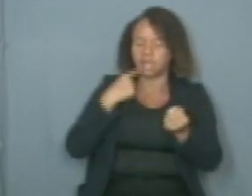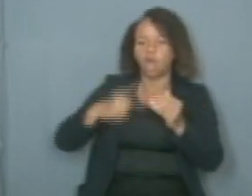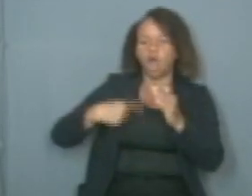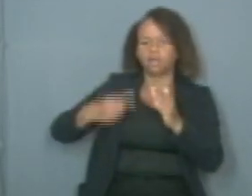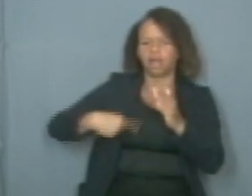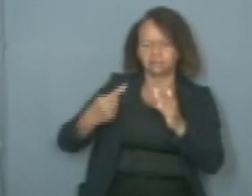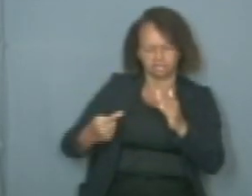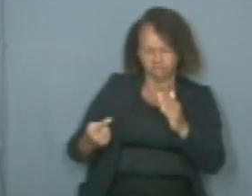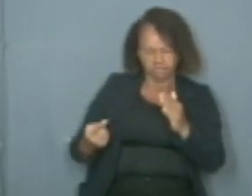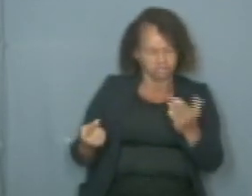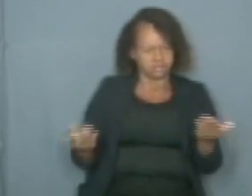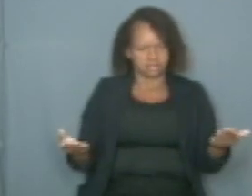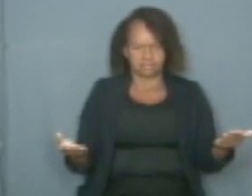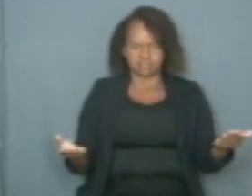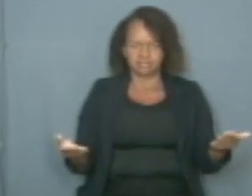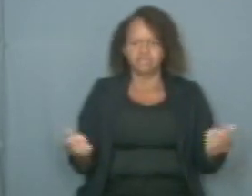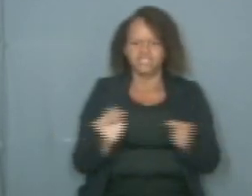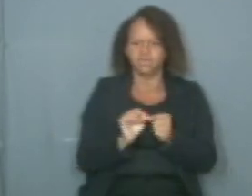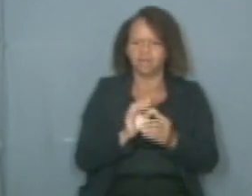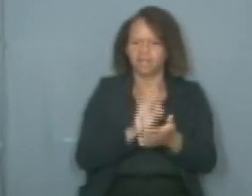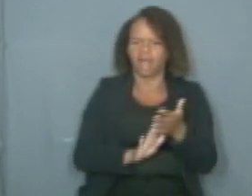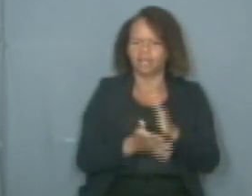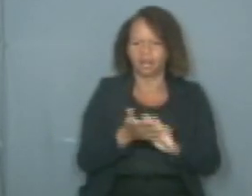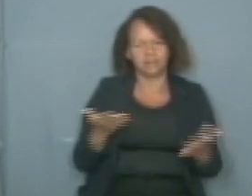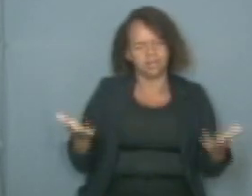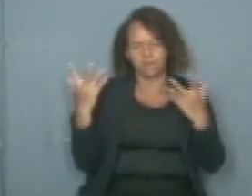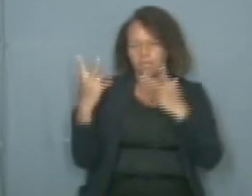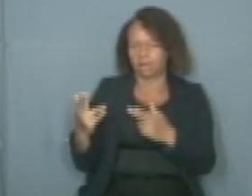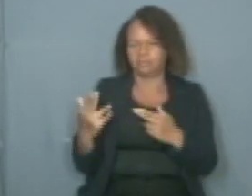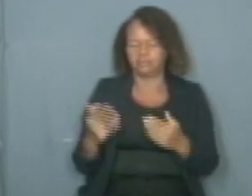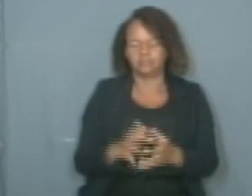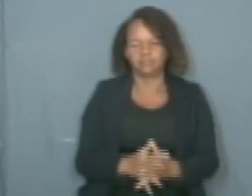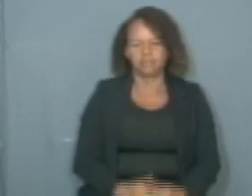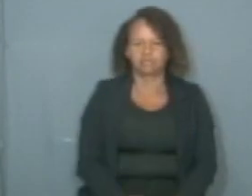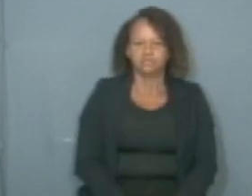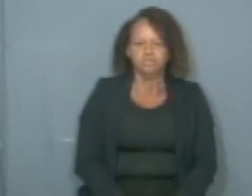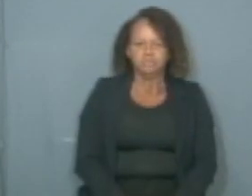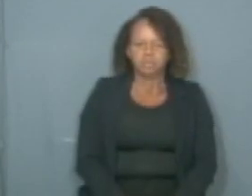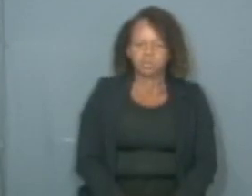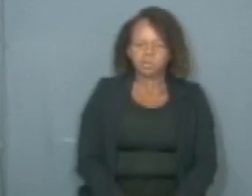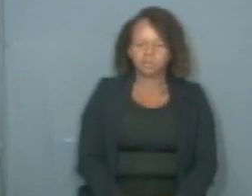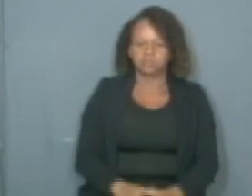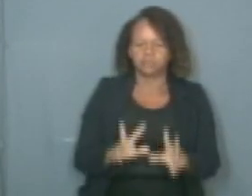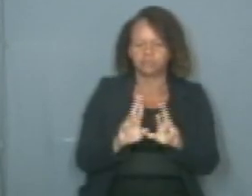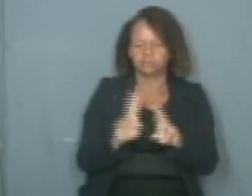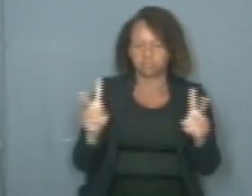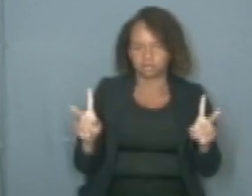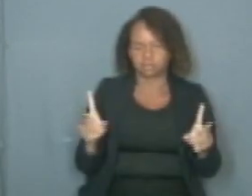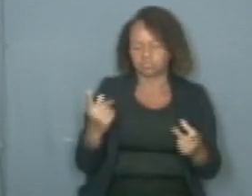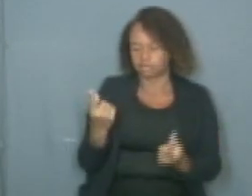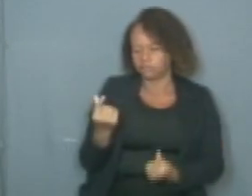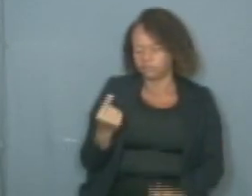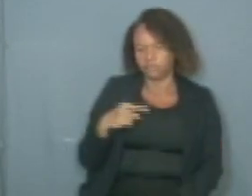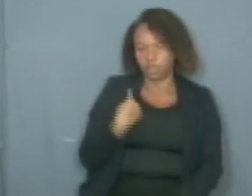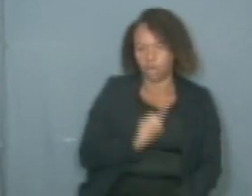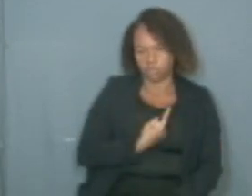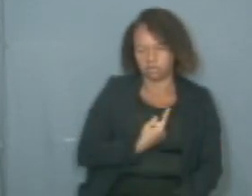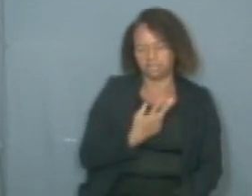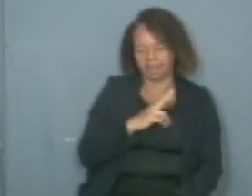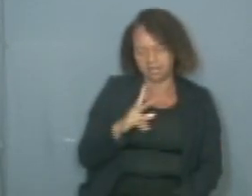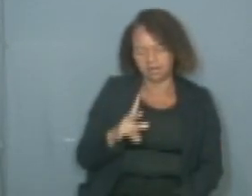roda? Nada. É a mesma coisa, tá? A diferença é que isso é com dinheiro nosso,